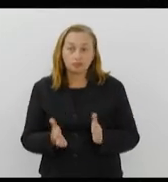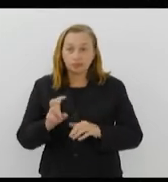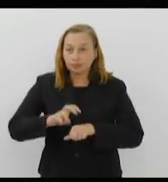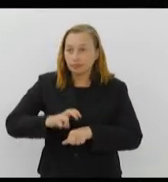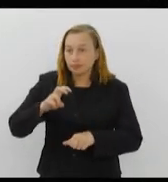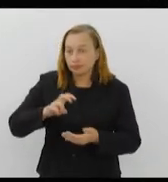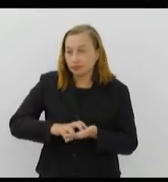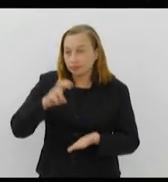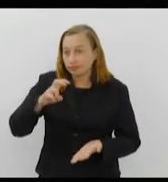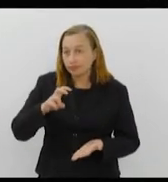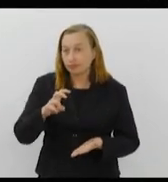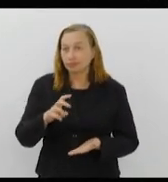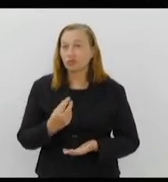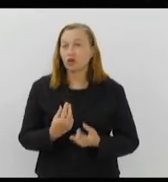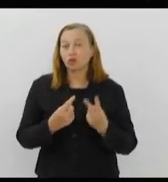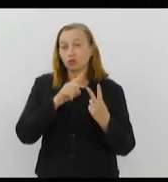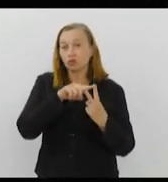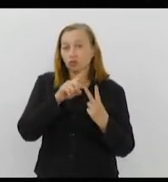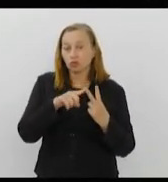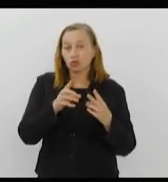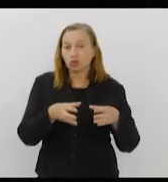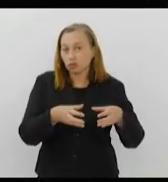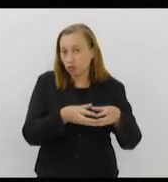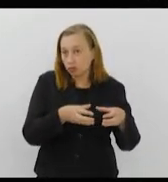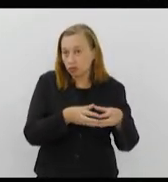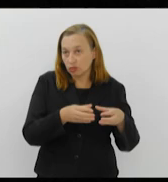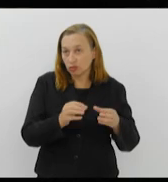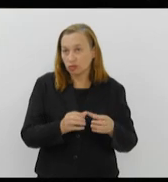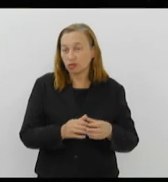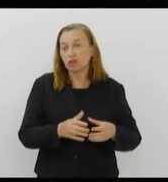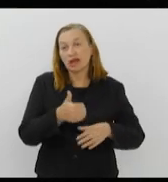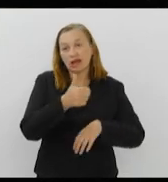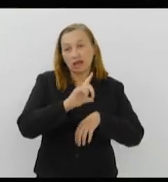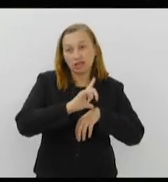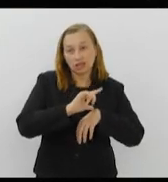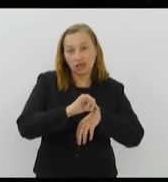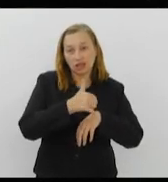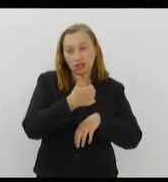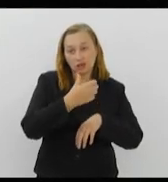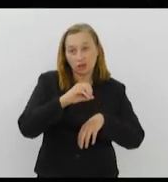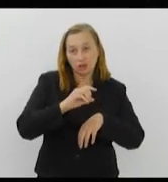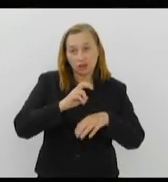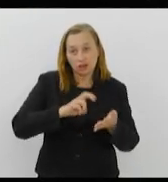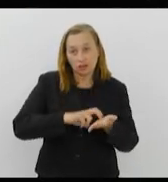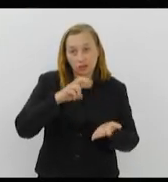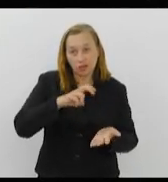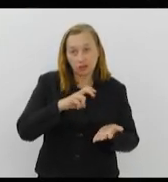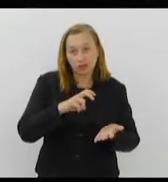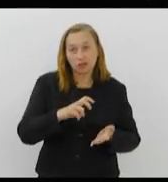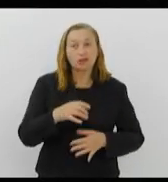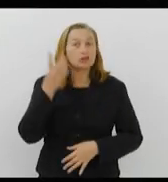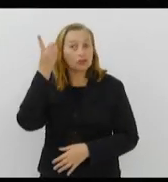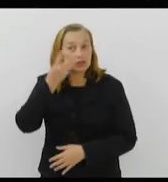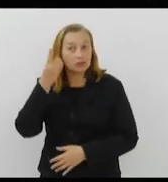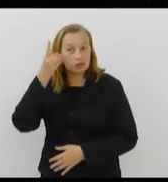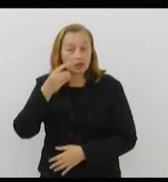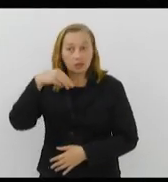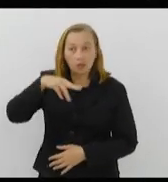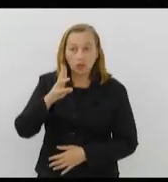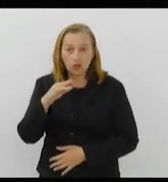manhã, participei de duas comissões. Às 10 horas da manhã, presidida aqui pelo deputado